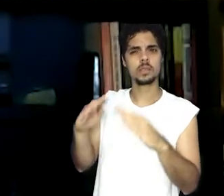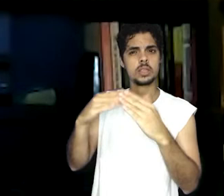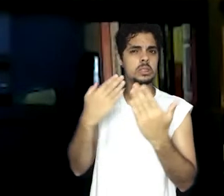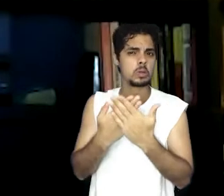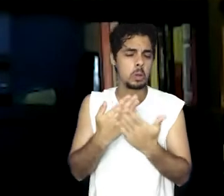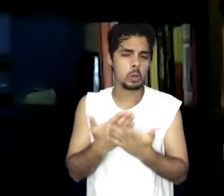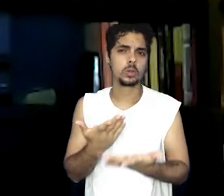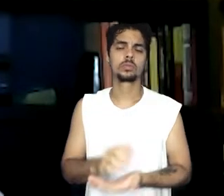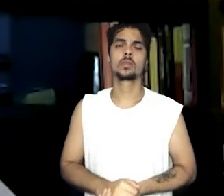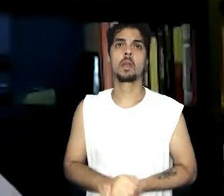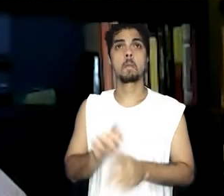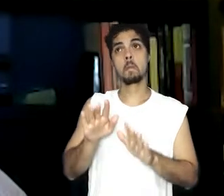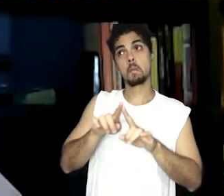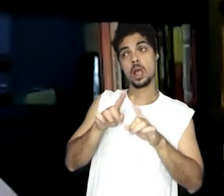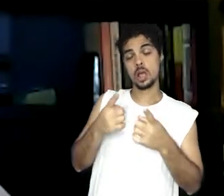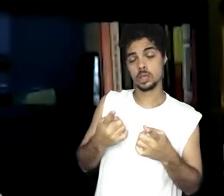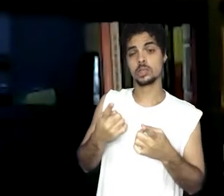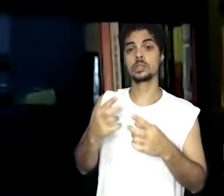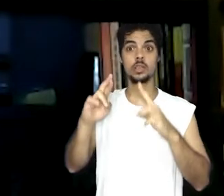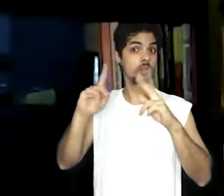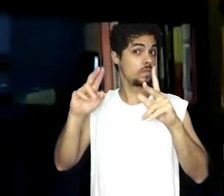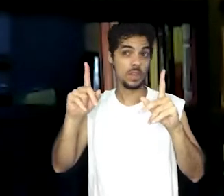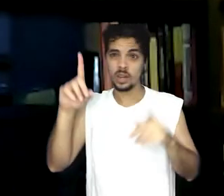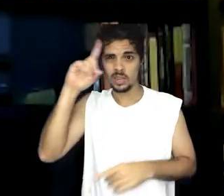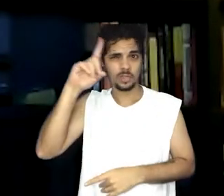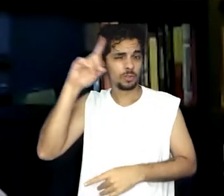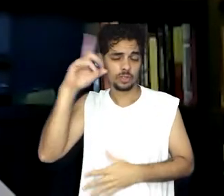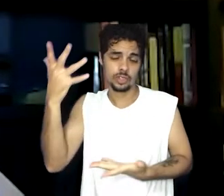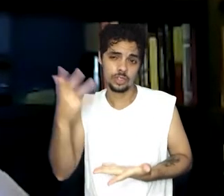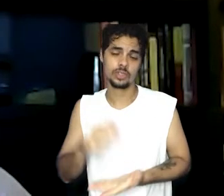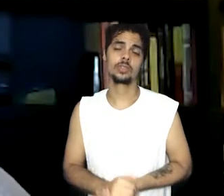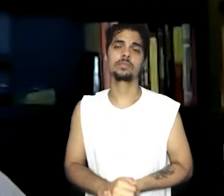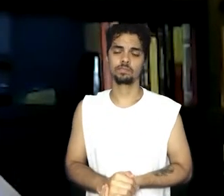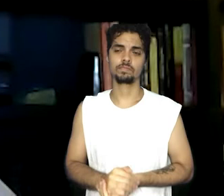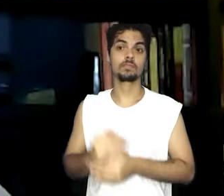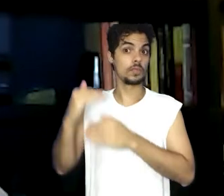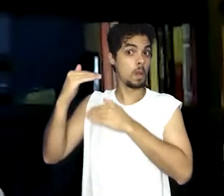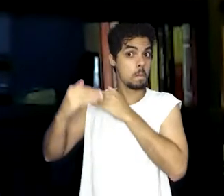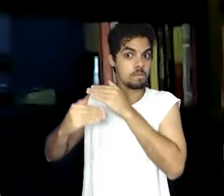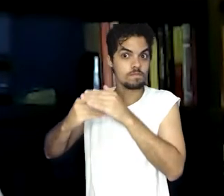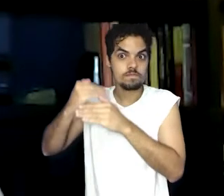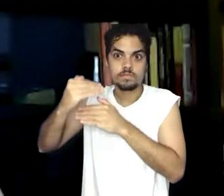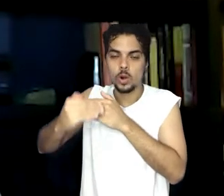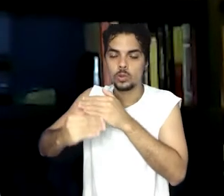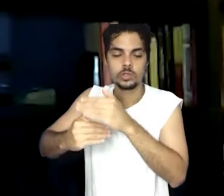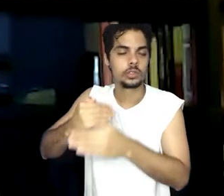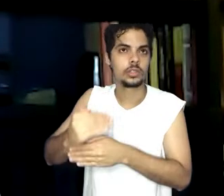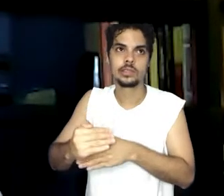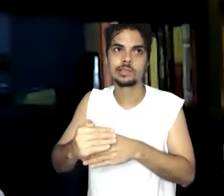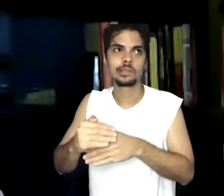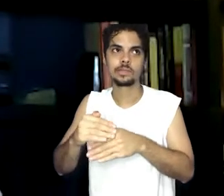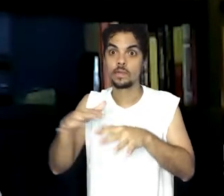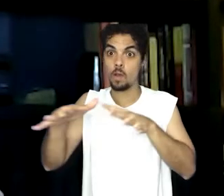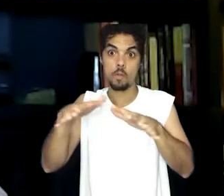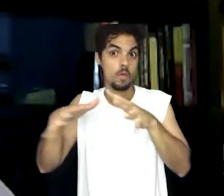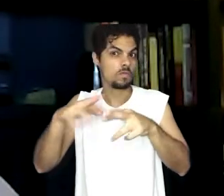mas a independência não é uma coisa que acontece de noite para dia é um longo processo que envolve outras muitas